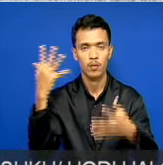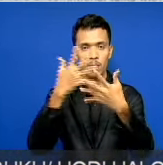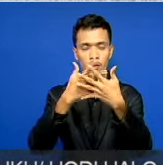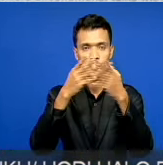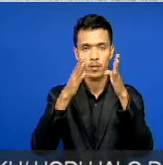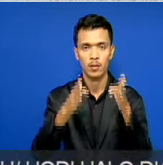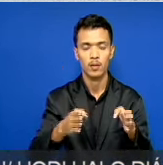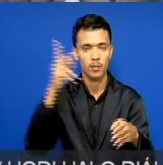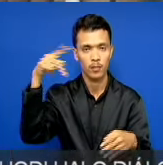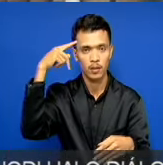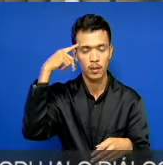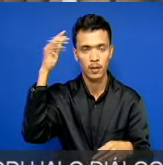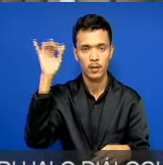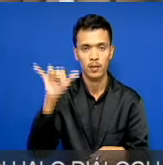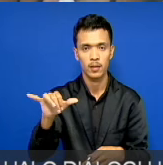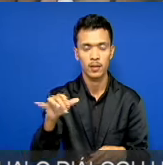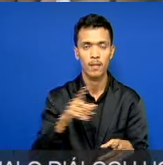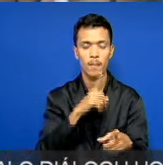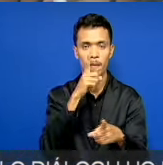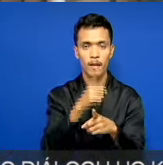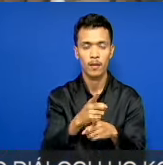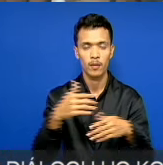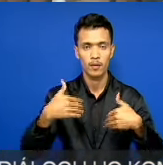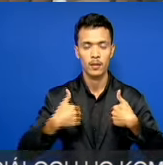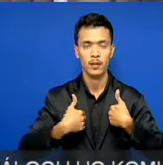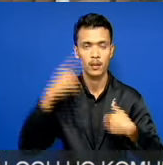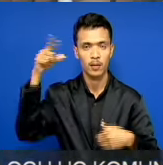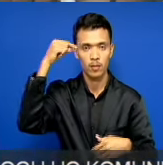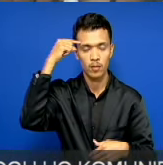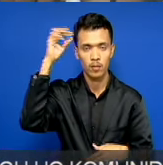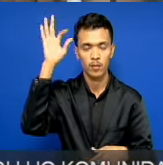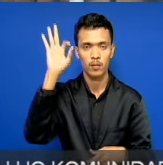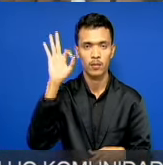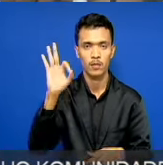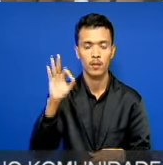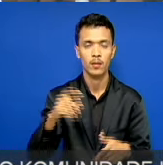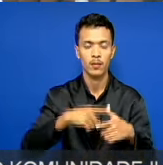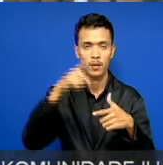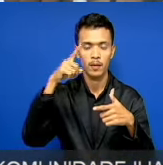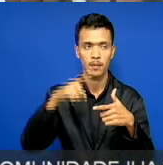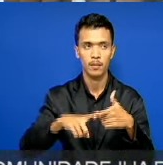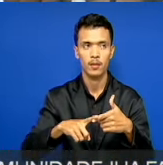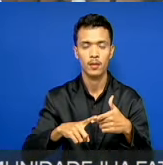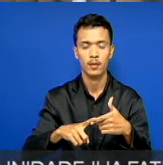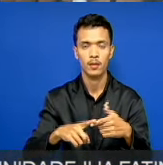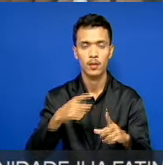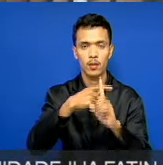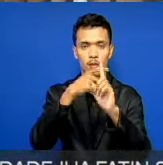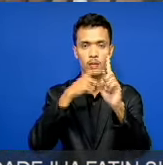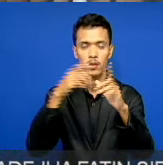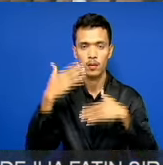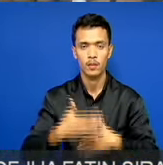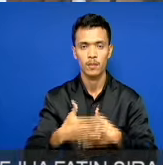Sira. Los e a no governo constitucional, e depois de livro e